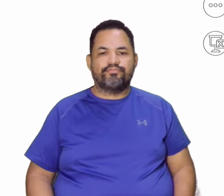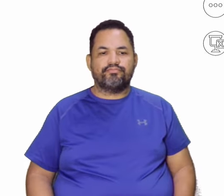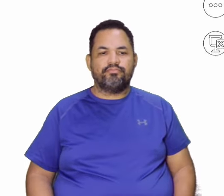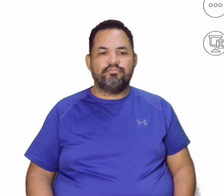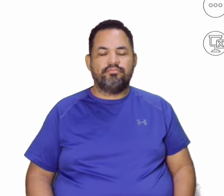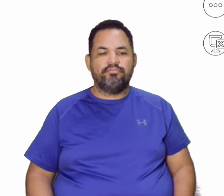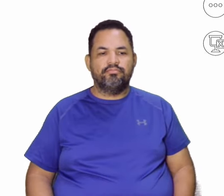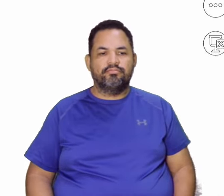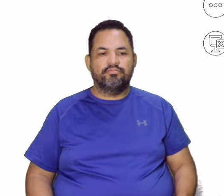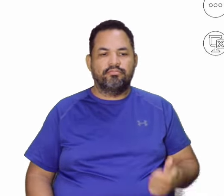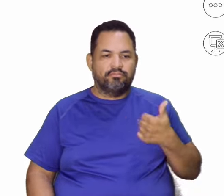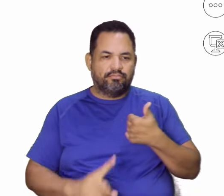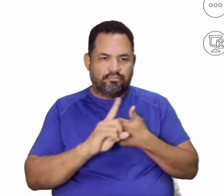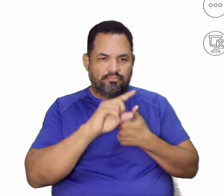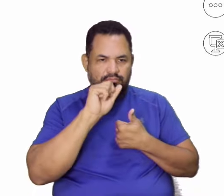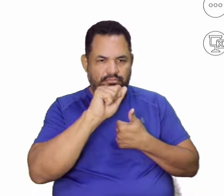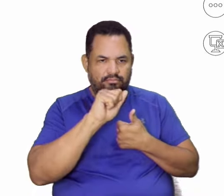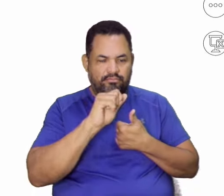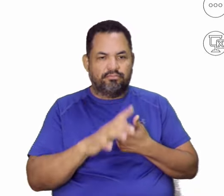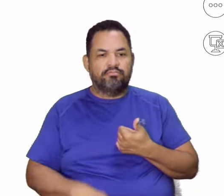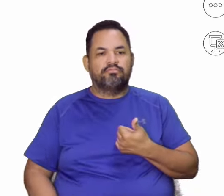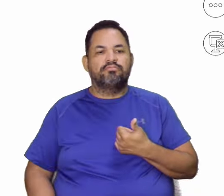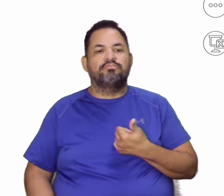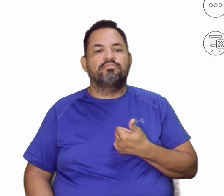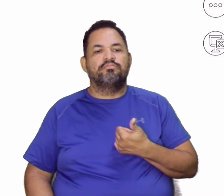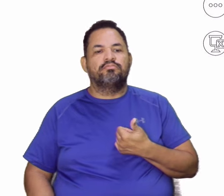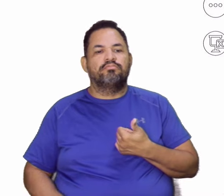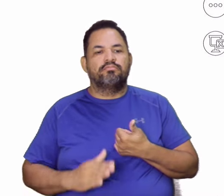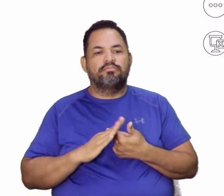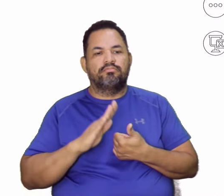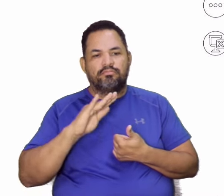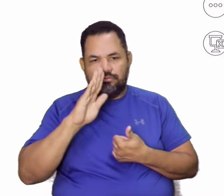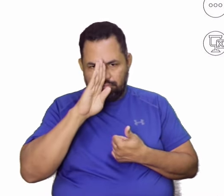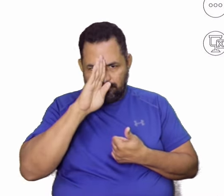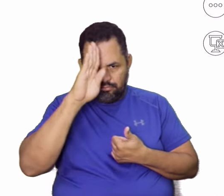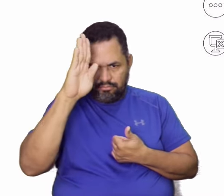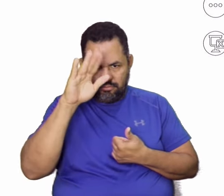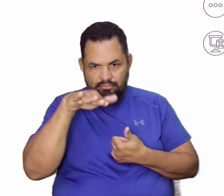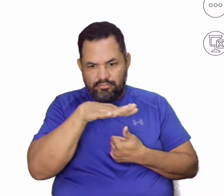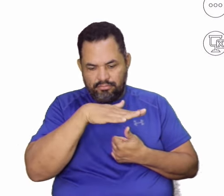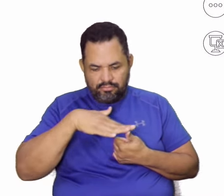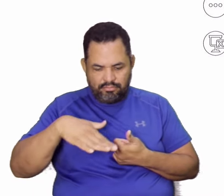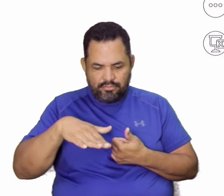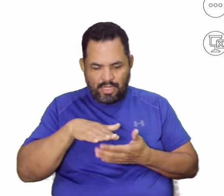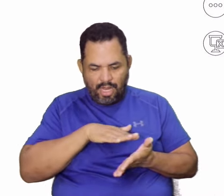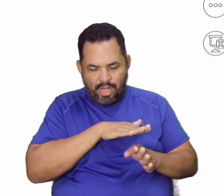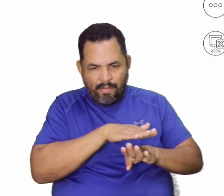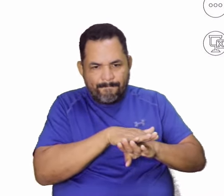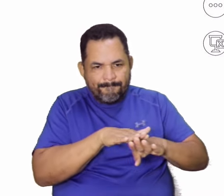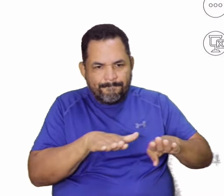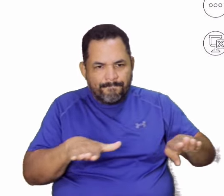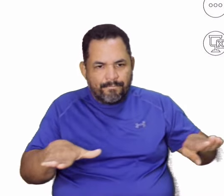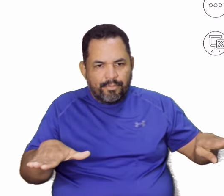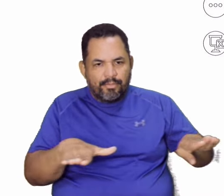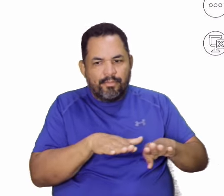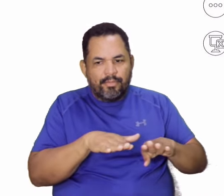respostas letra A diz que é o predomínio de áreas asfaltadas